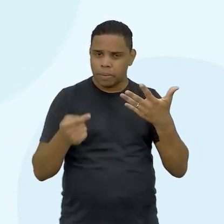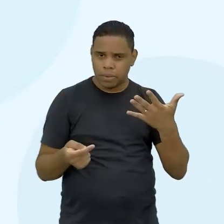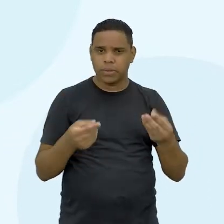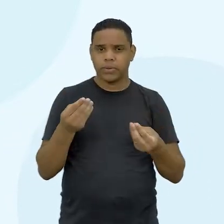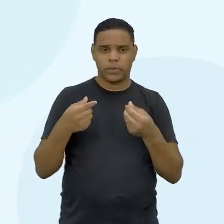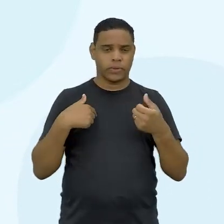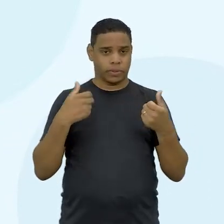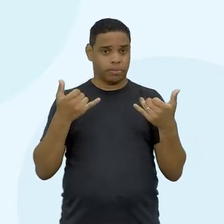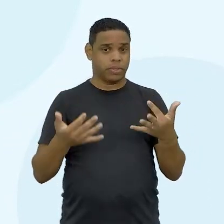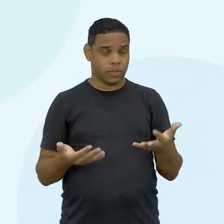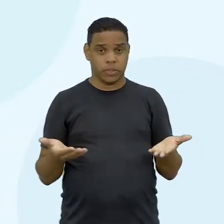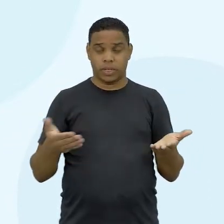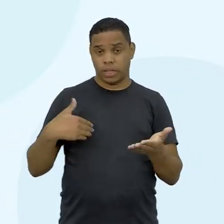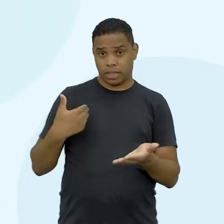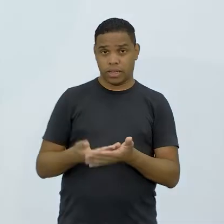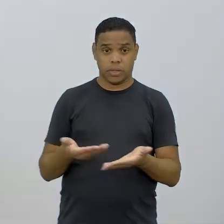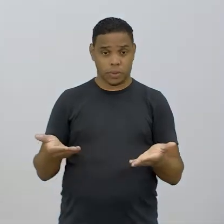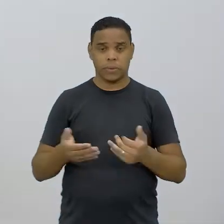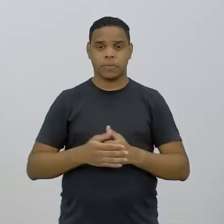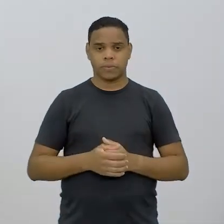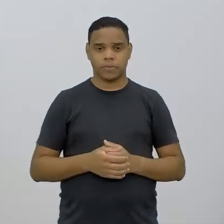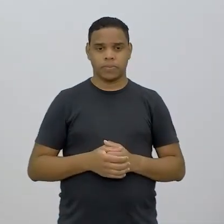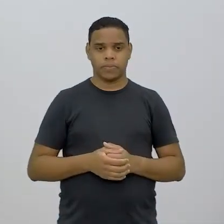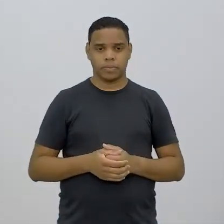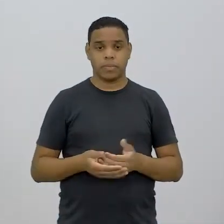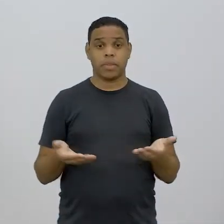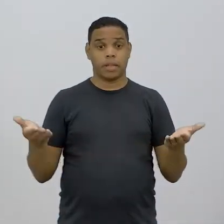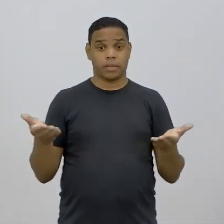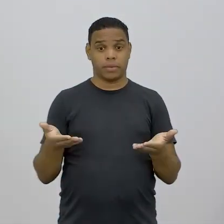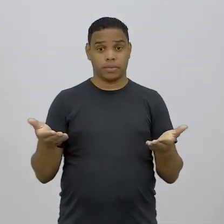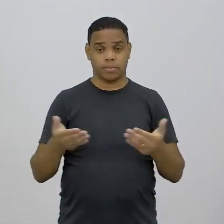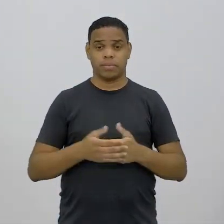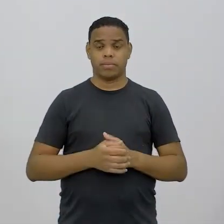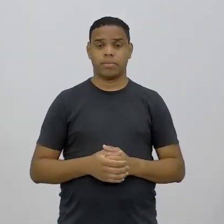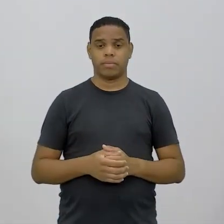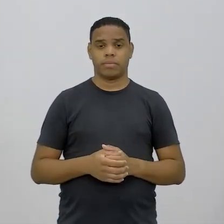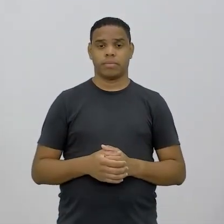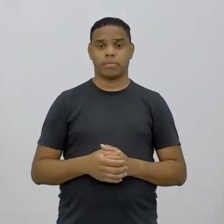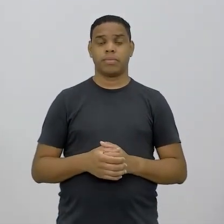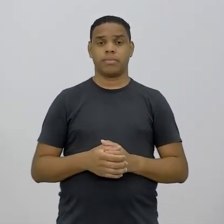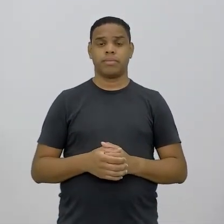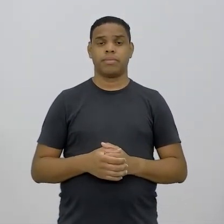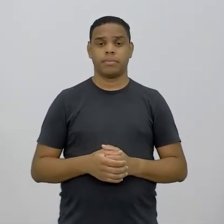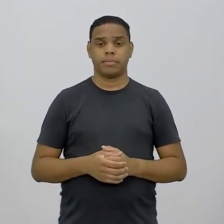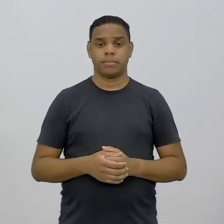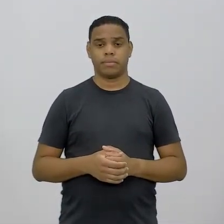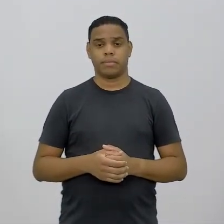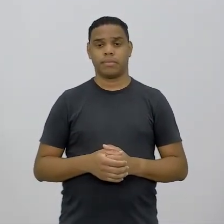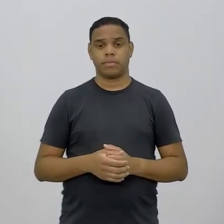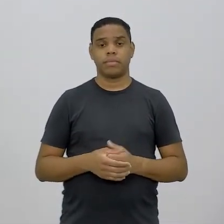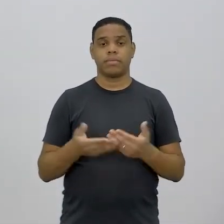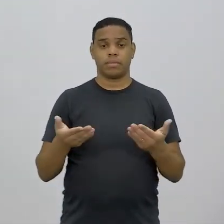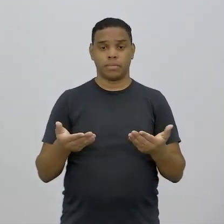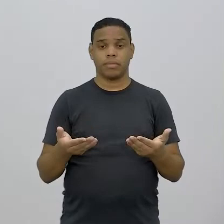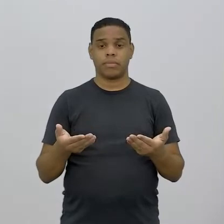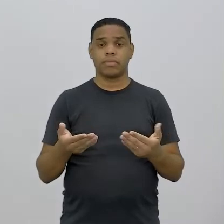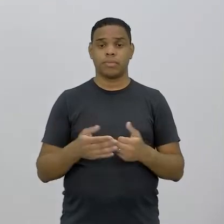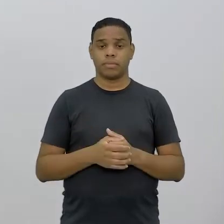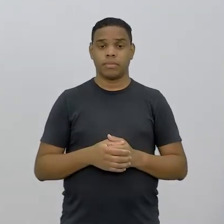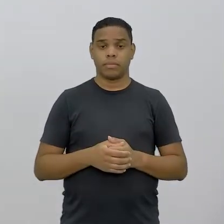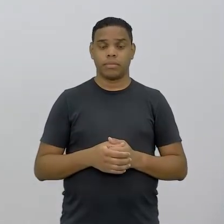viemos falando até aqui, tá certo? Agora sim, pessoal, o que acontece? Mesmo